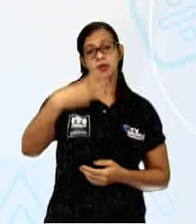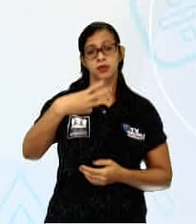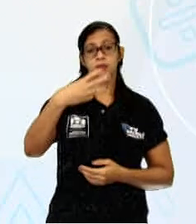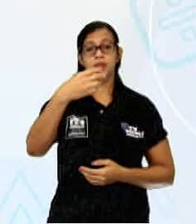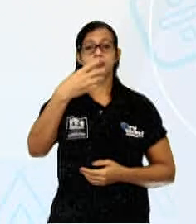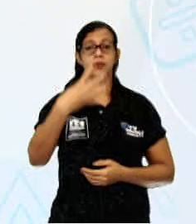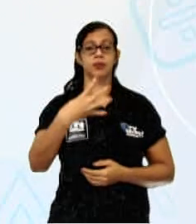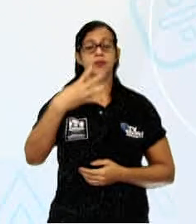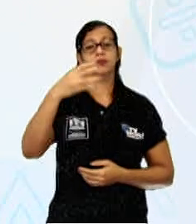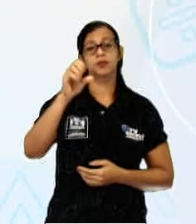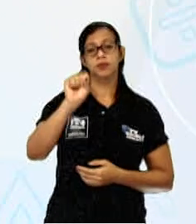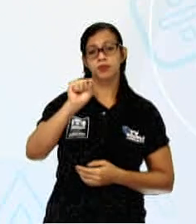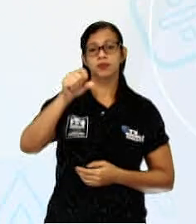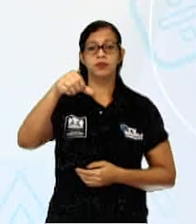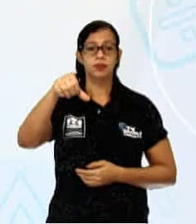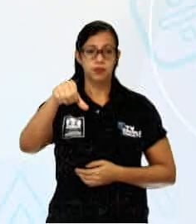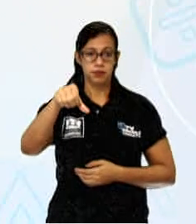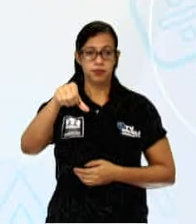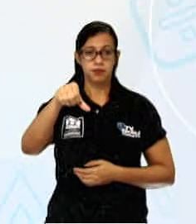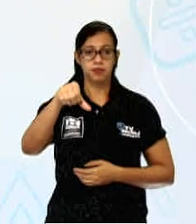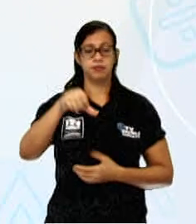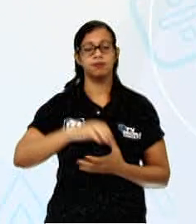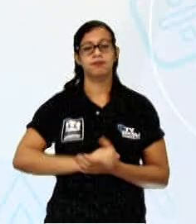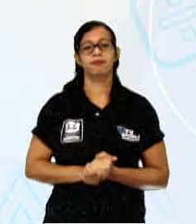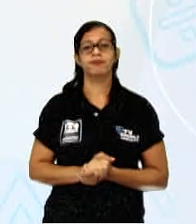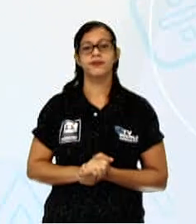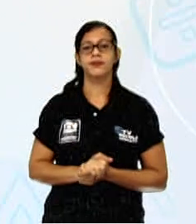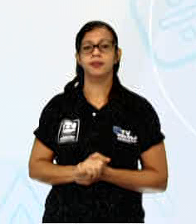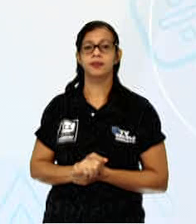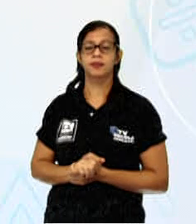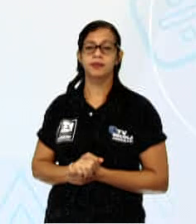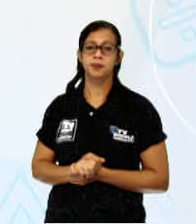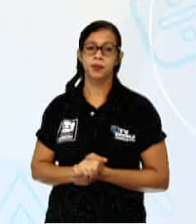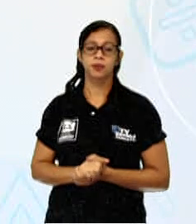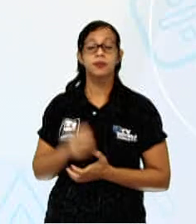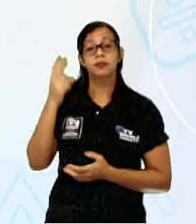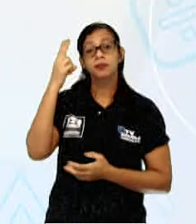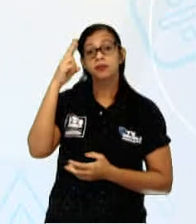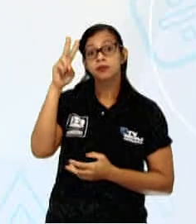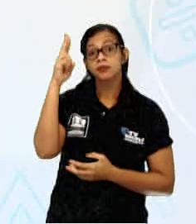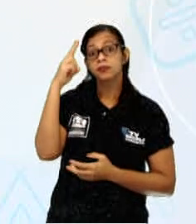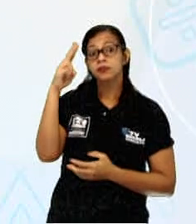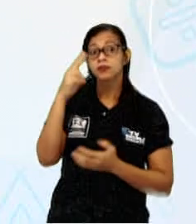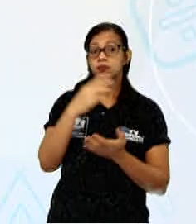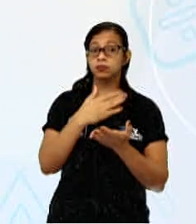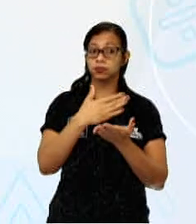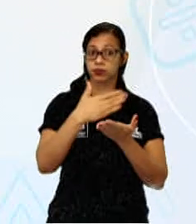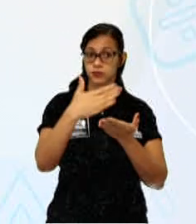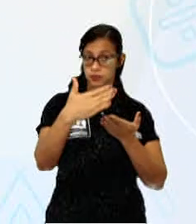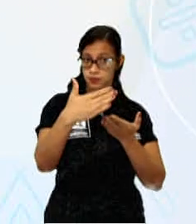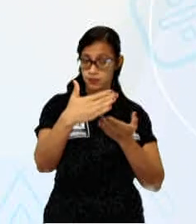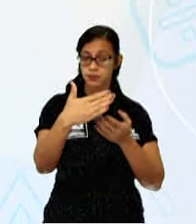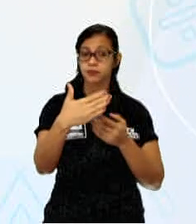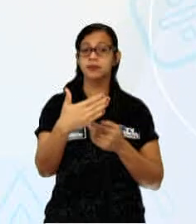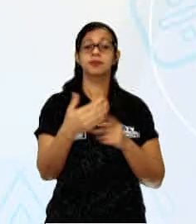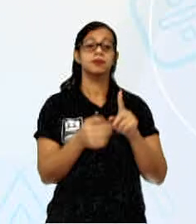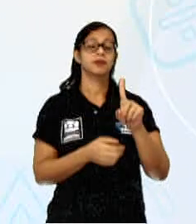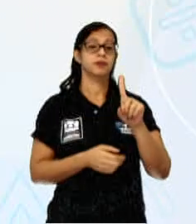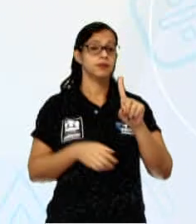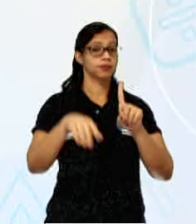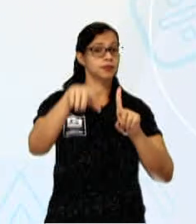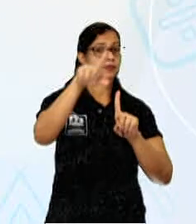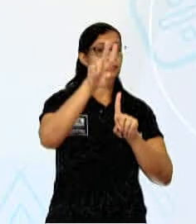3.487 vamos fazer a operação e lembrando de sempre começar a da Ordem da unidade